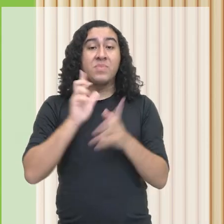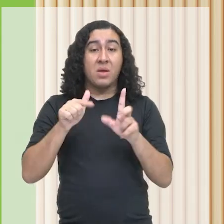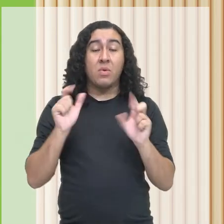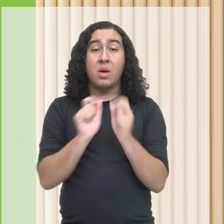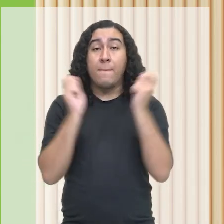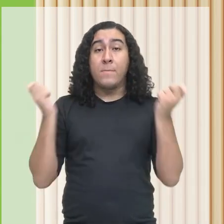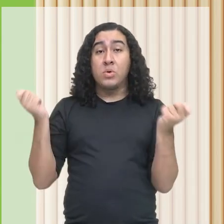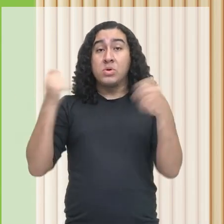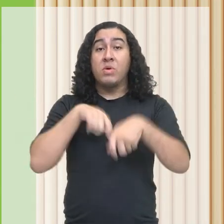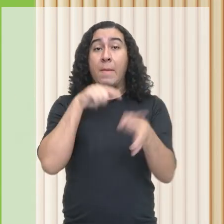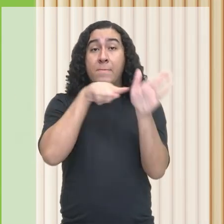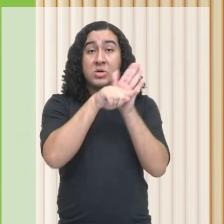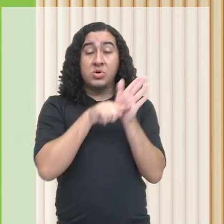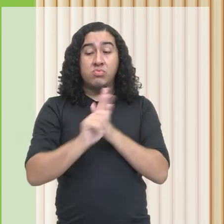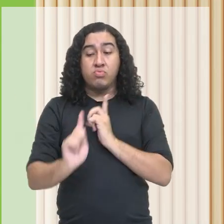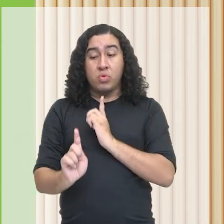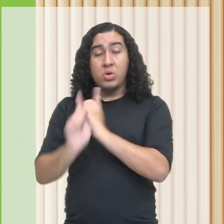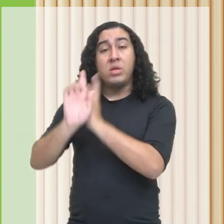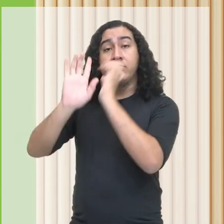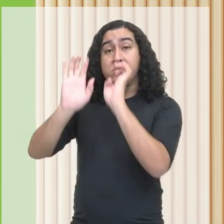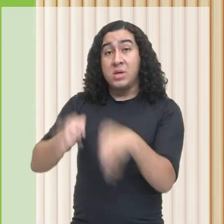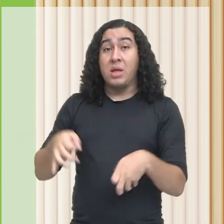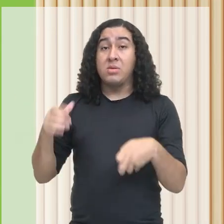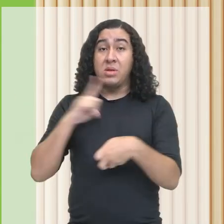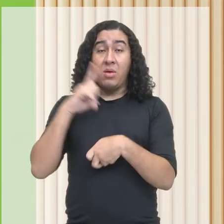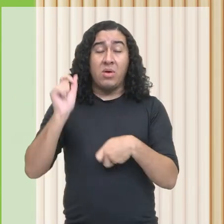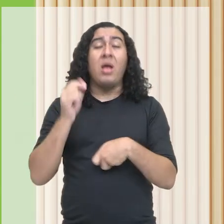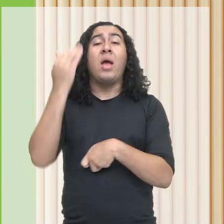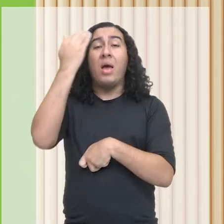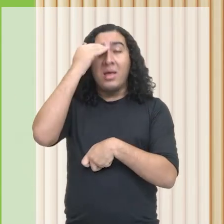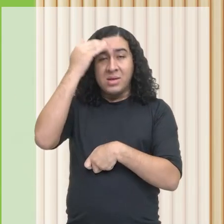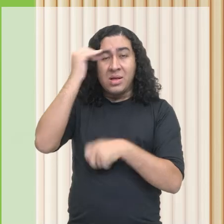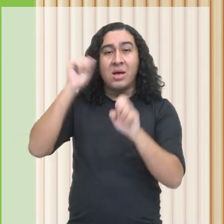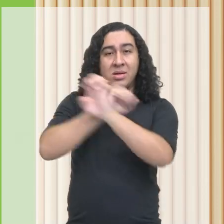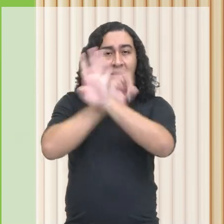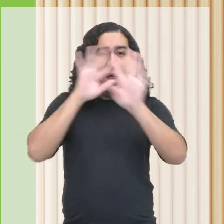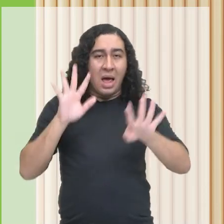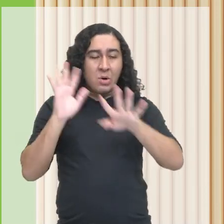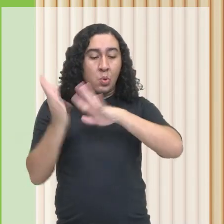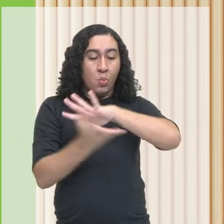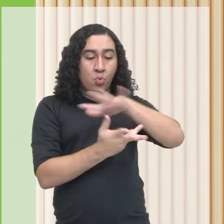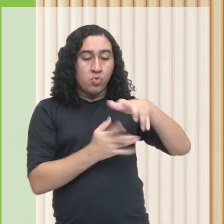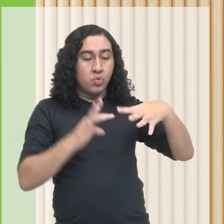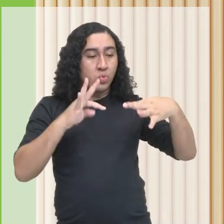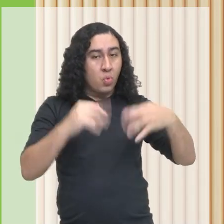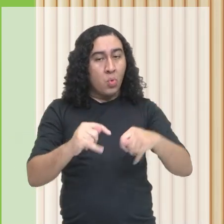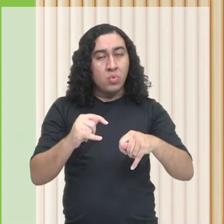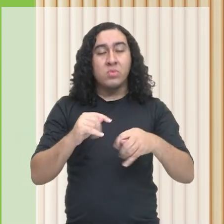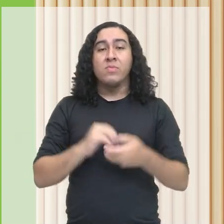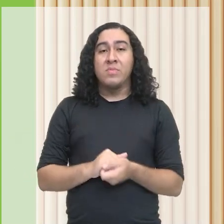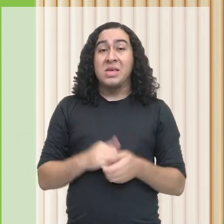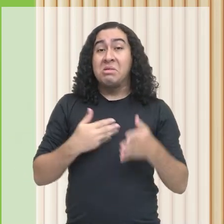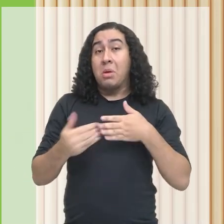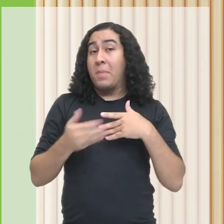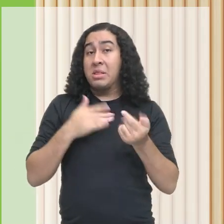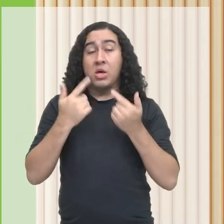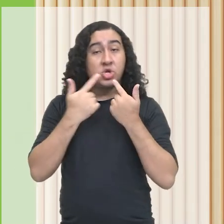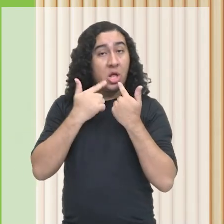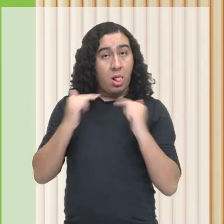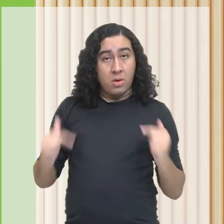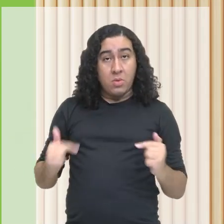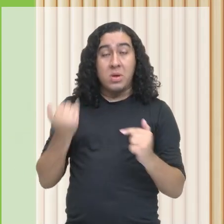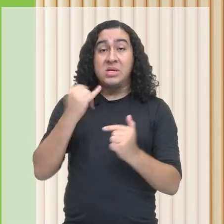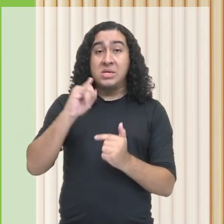maneira que os pesquisadores encontraram para que eles se entendessem no mundo científico. Para que quando um